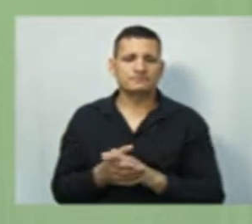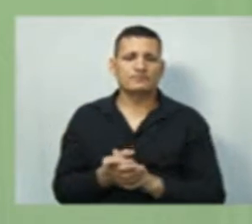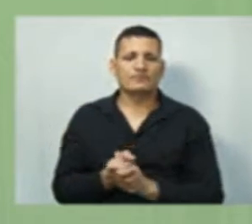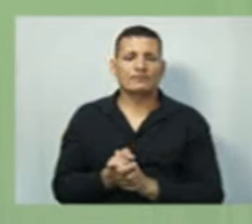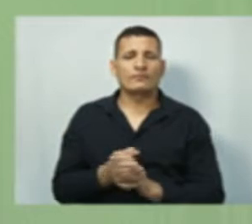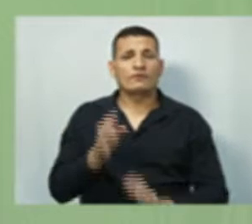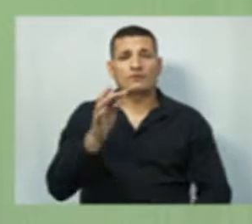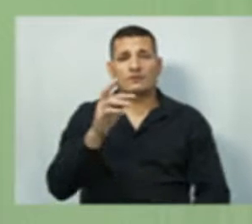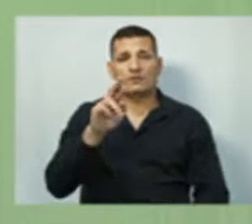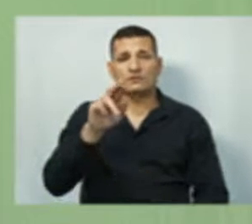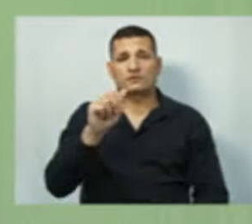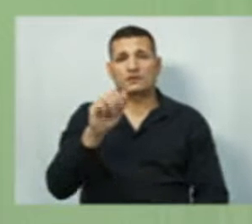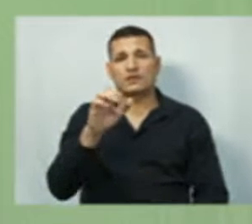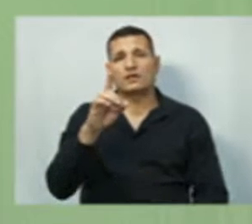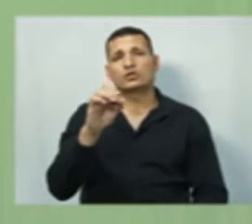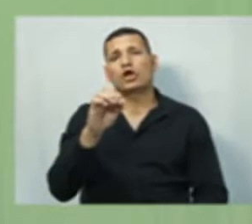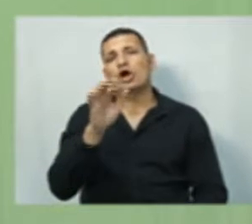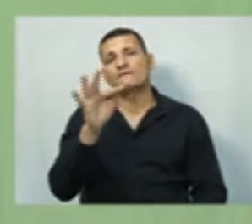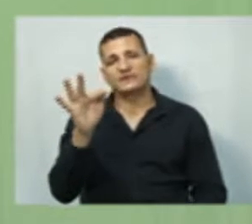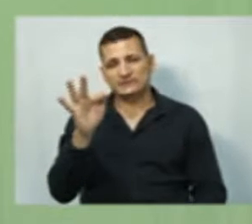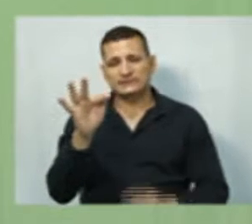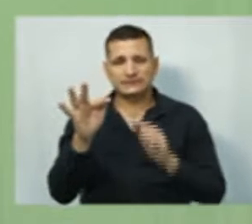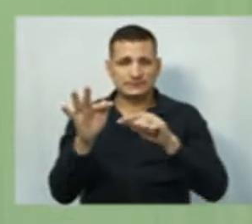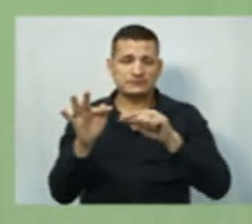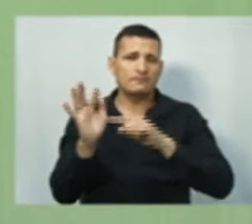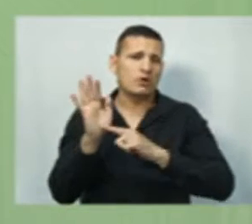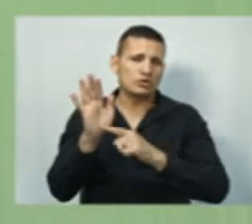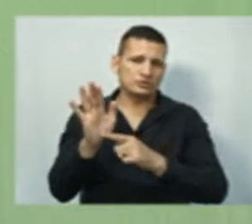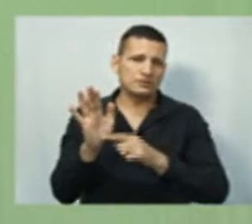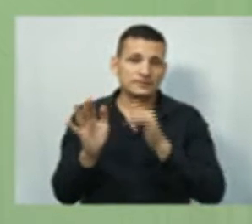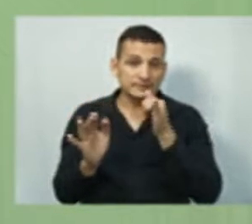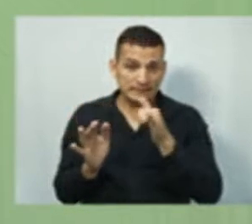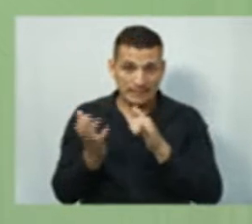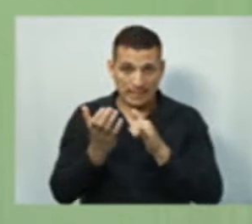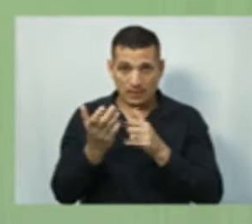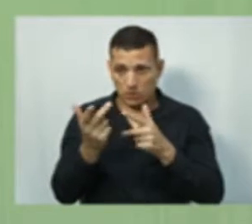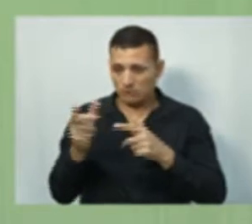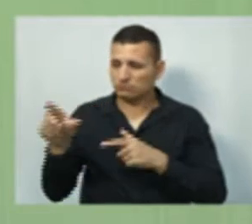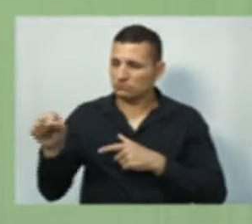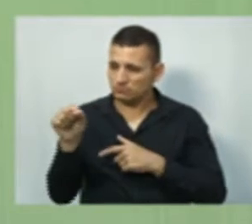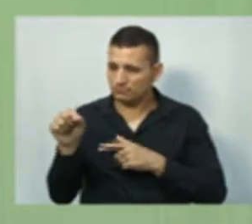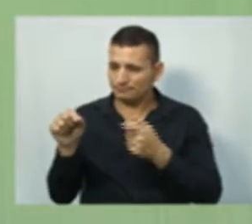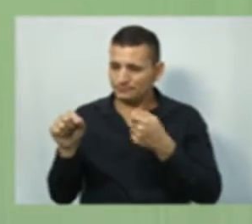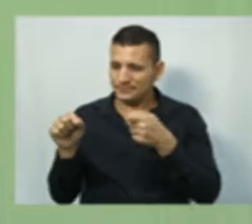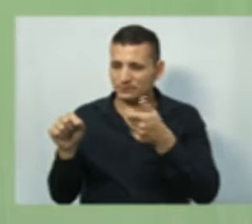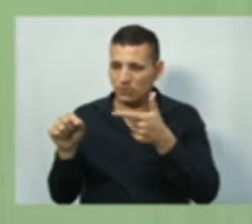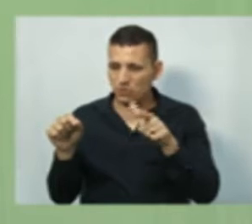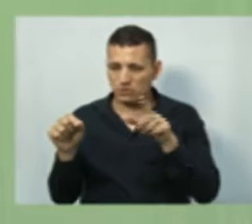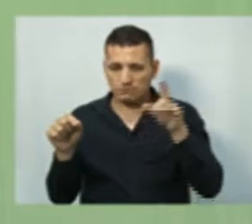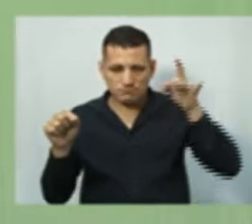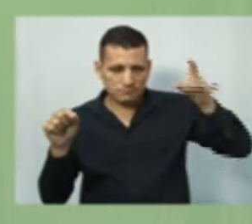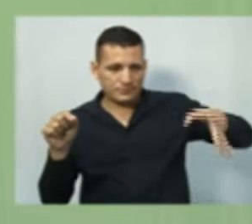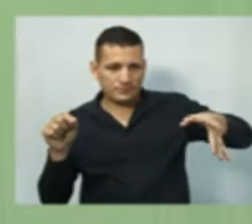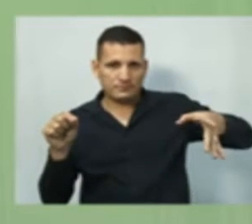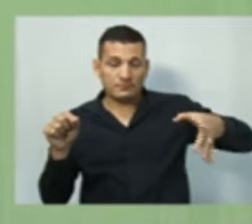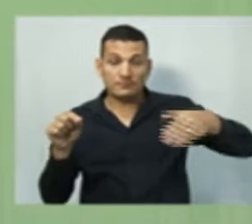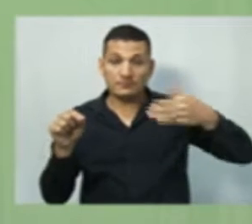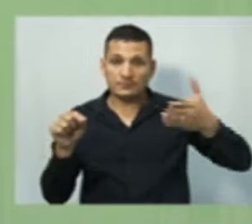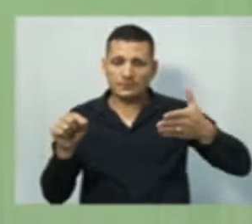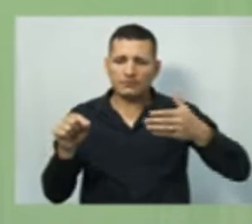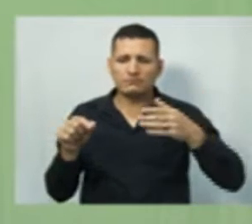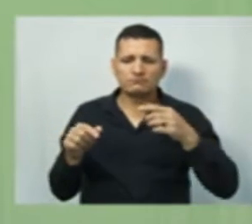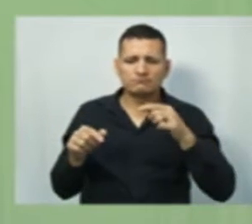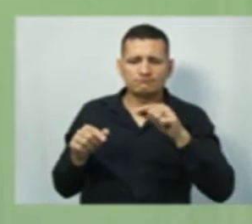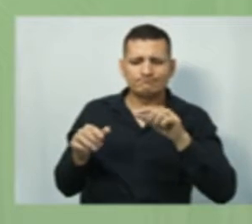nos mostra que para obter uma coisa precisamos desistir de outra. Ou seja, nessa forma o custo de alguma coisa